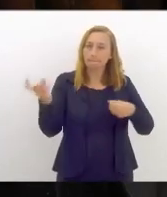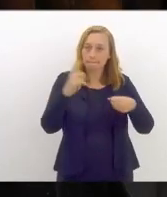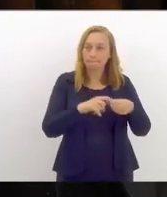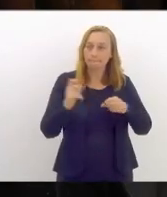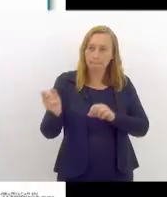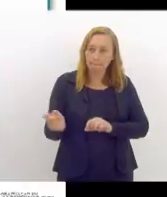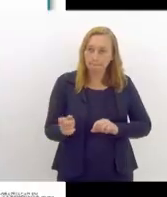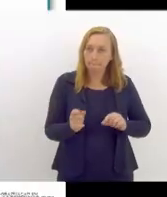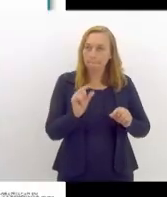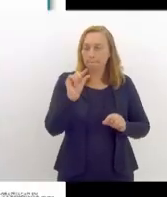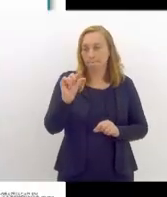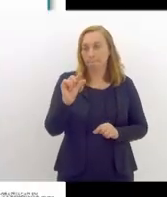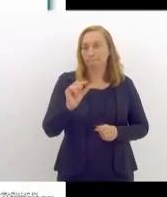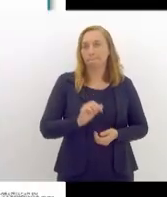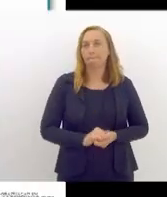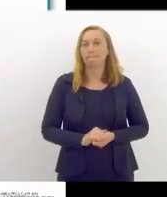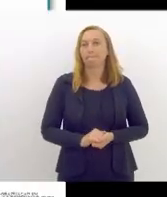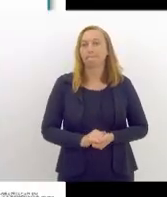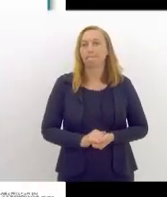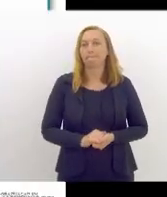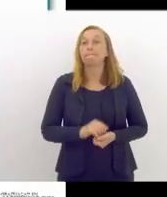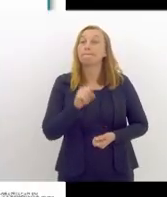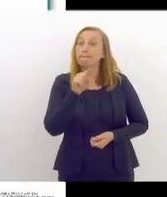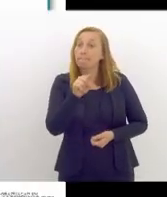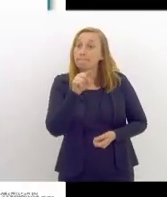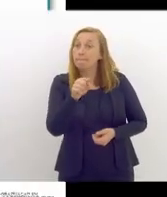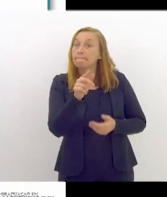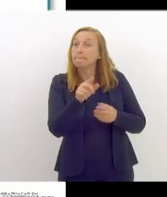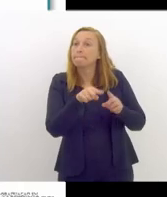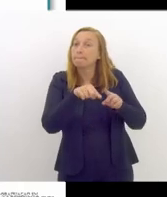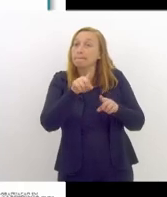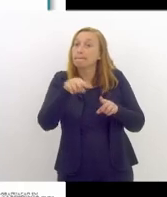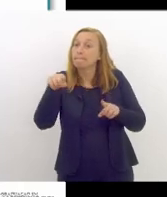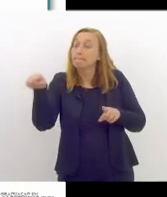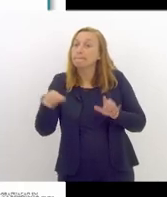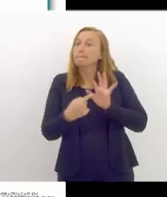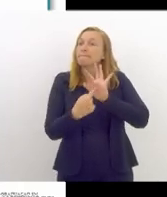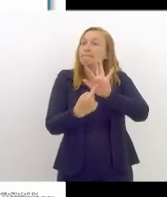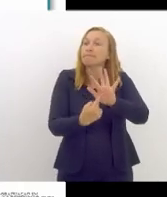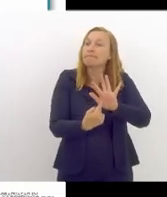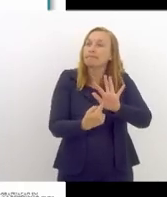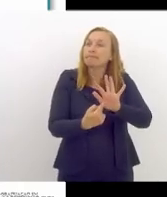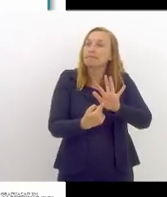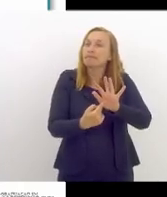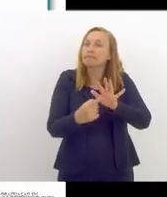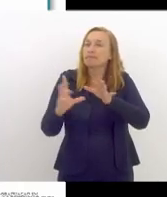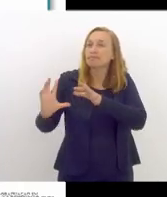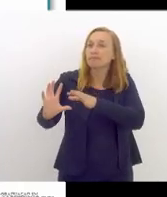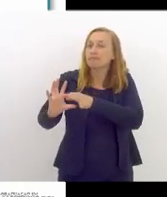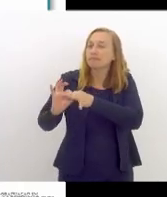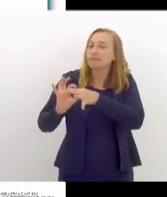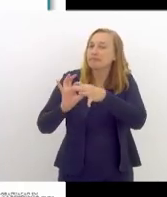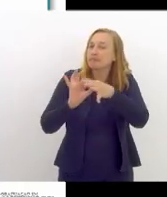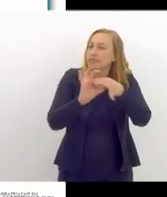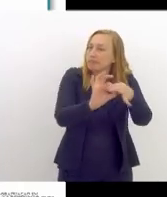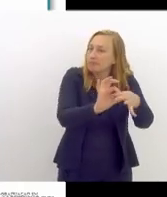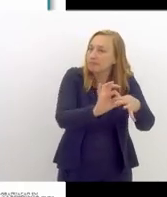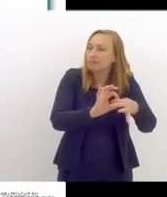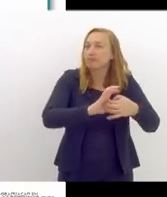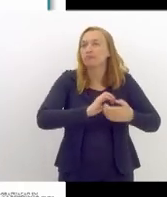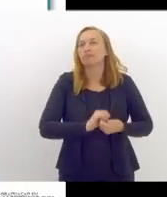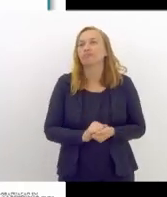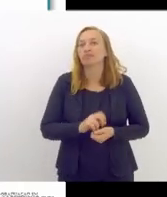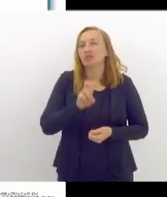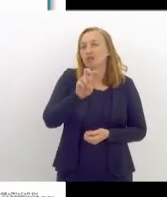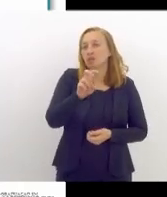favor esse gráfico aqui ele vai mostrar os encadeamentos né da